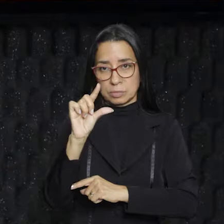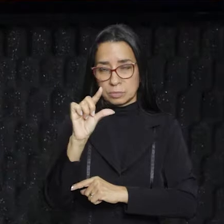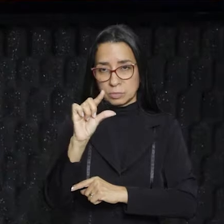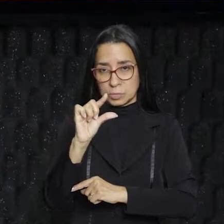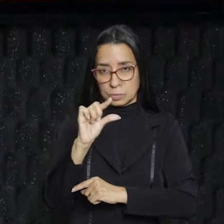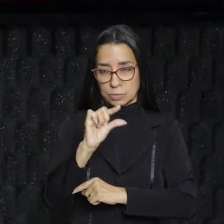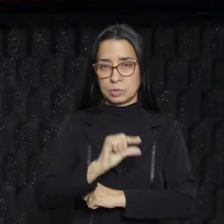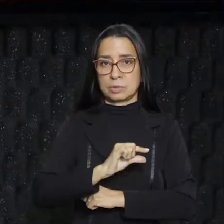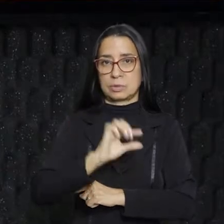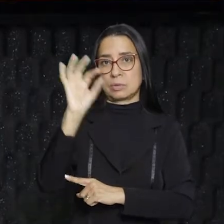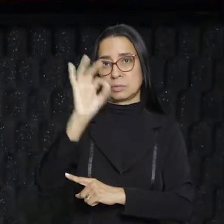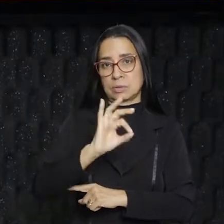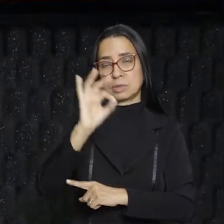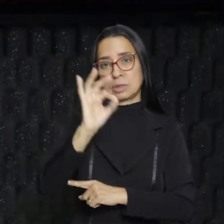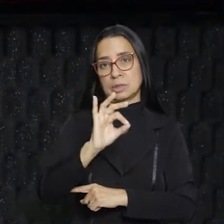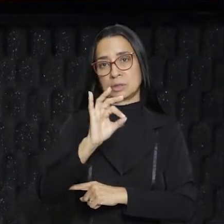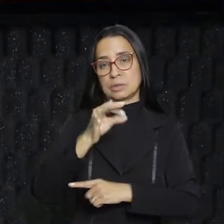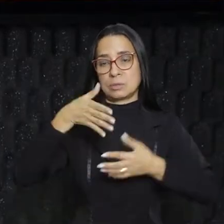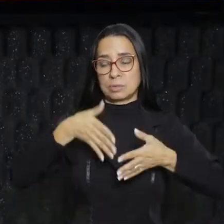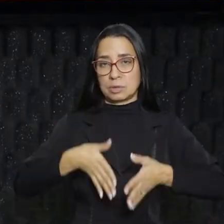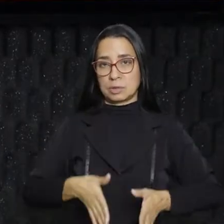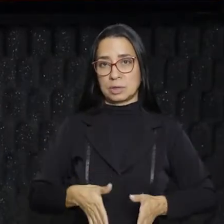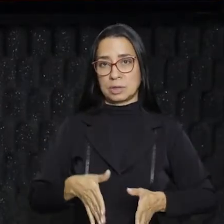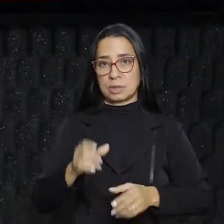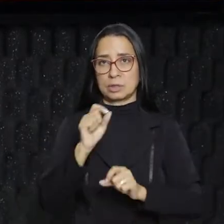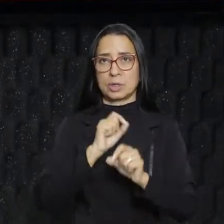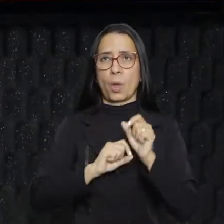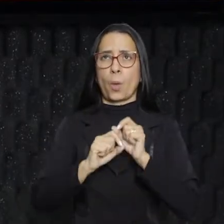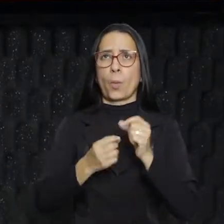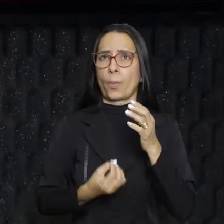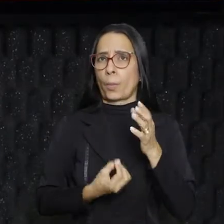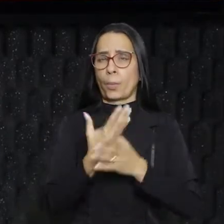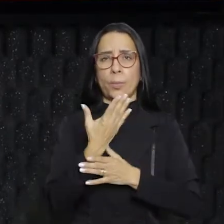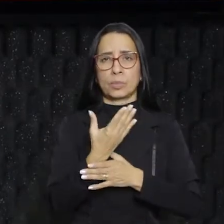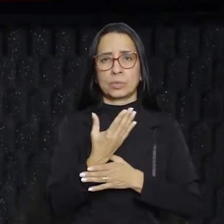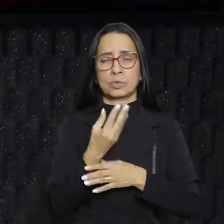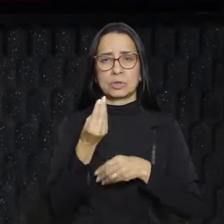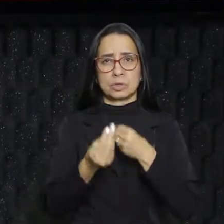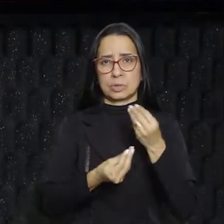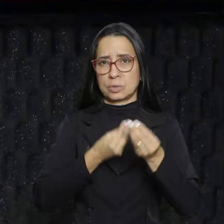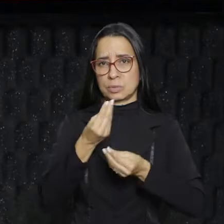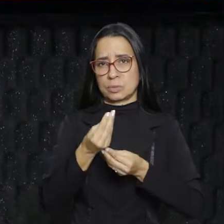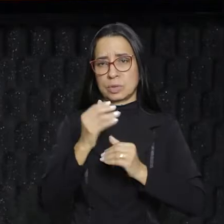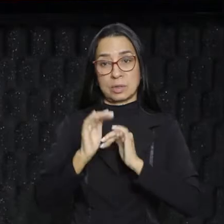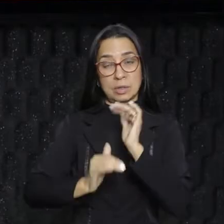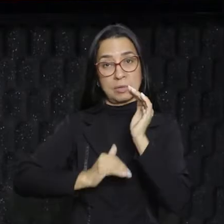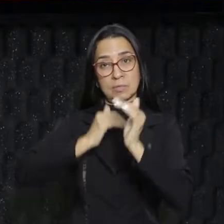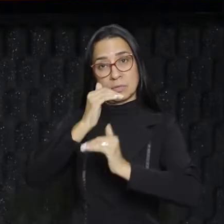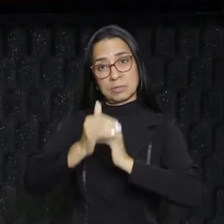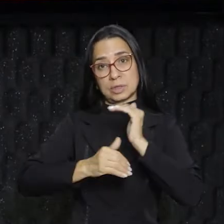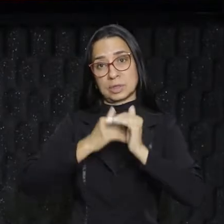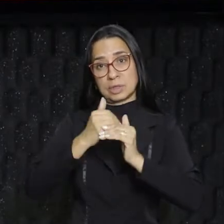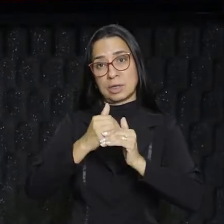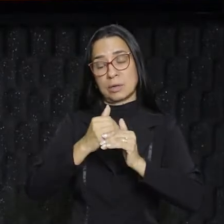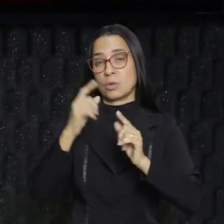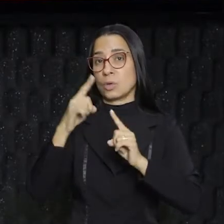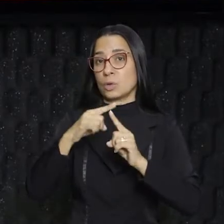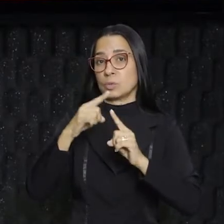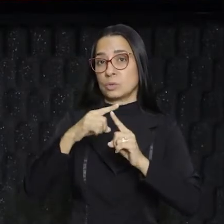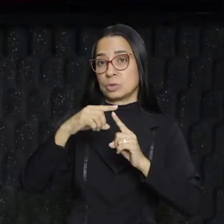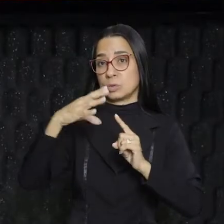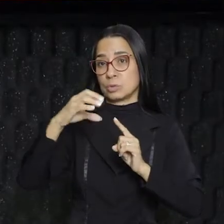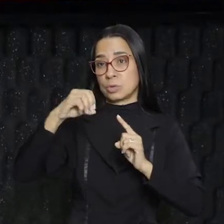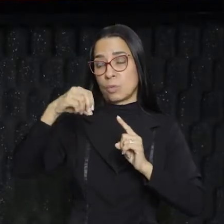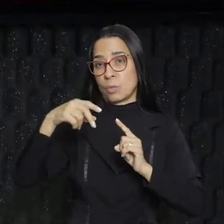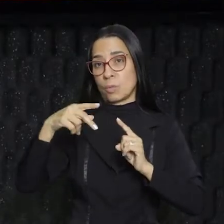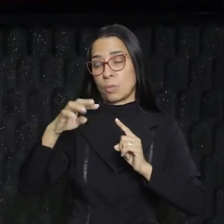de natalidade. Fruto, vamos lá, da evolução dos métodos contraceptivos, fruto da evolução